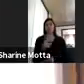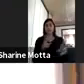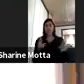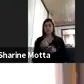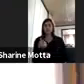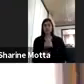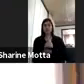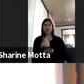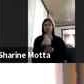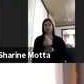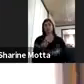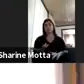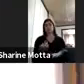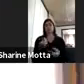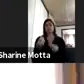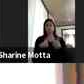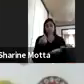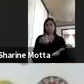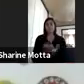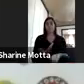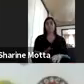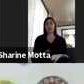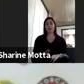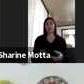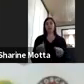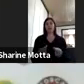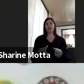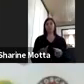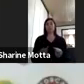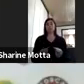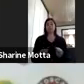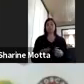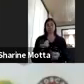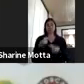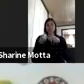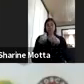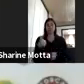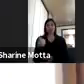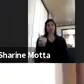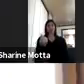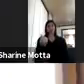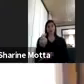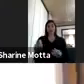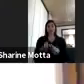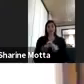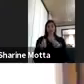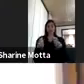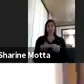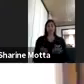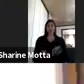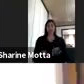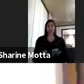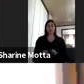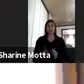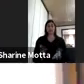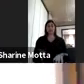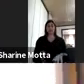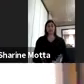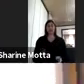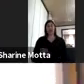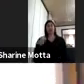pela metade. Então, quanto mais dinheiro gira no país, mantenha... Sim, é importante lembrar que foi o Congresso Nacional